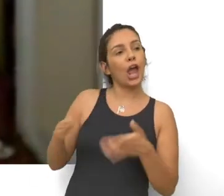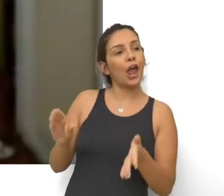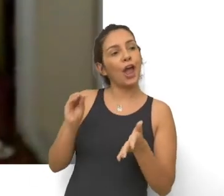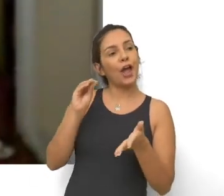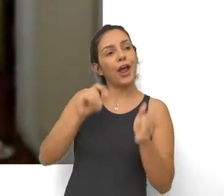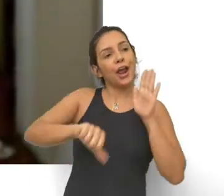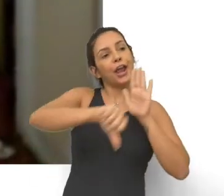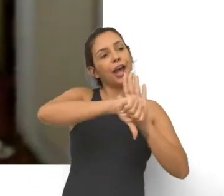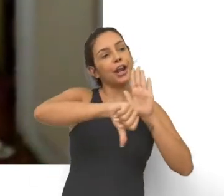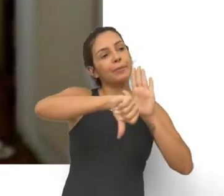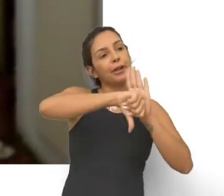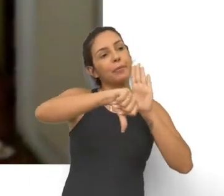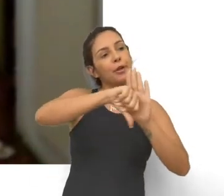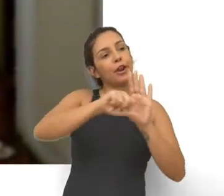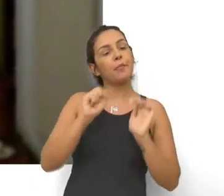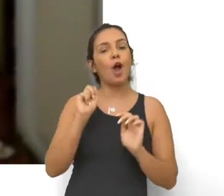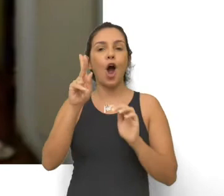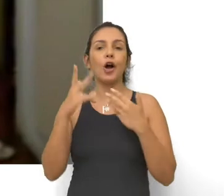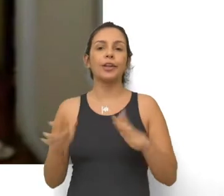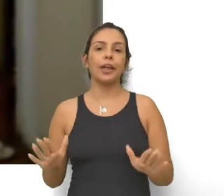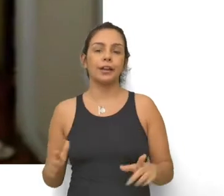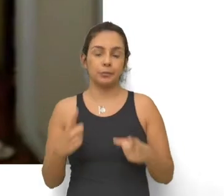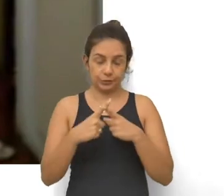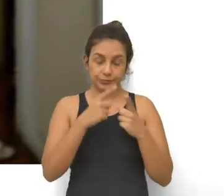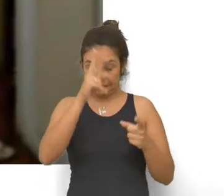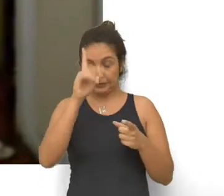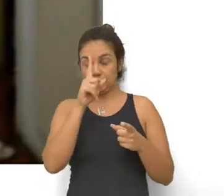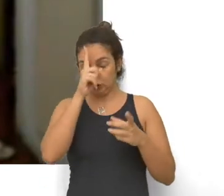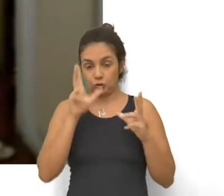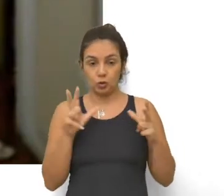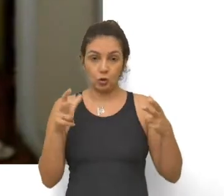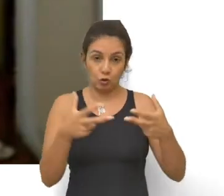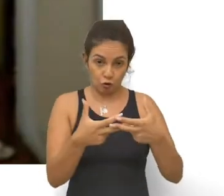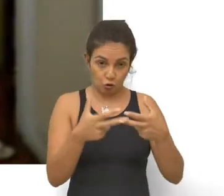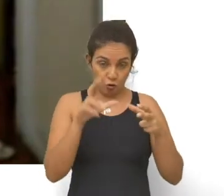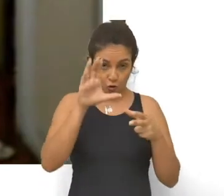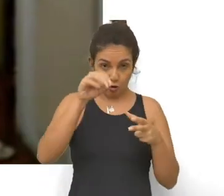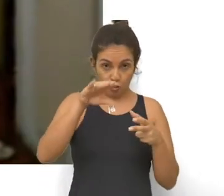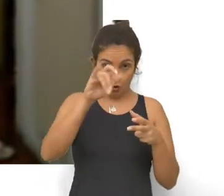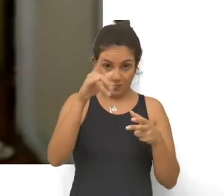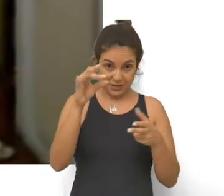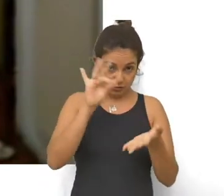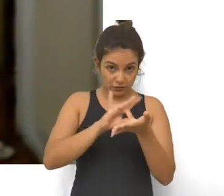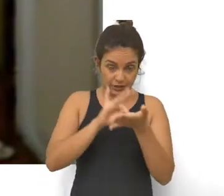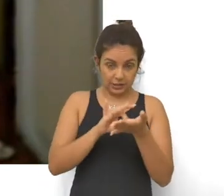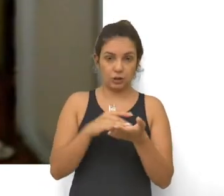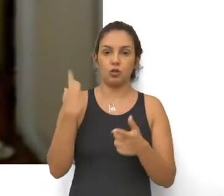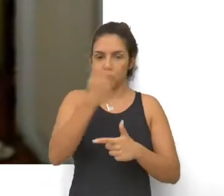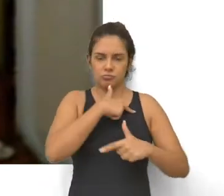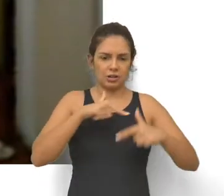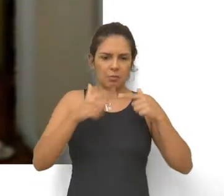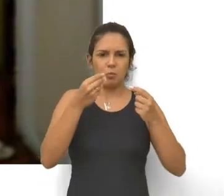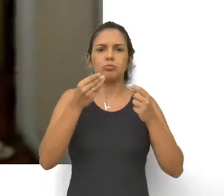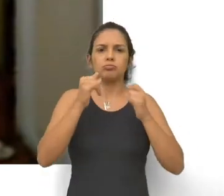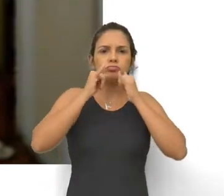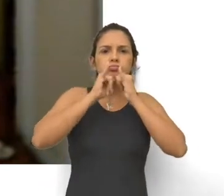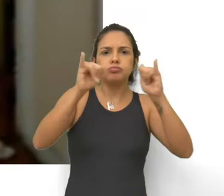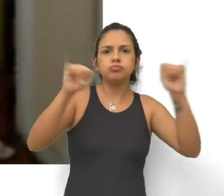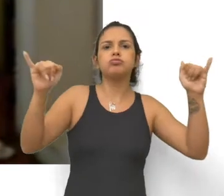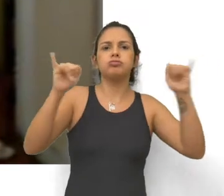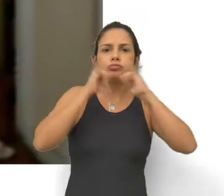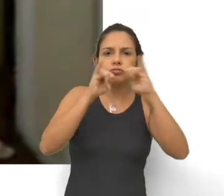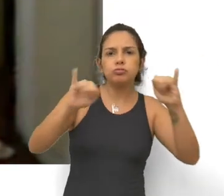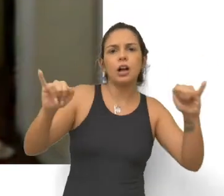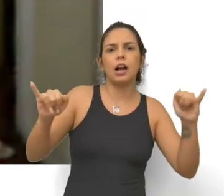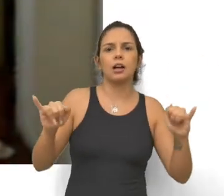Anistia para os dois lados. Bom, criou essa comissão da verdade. Nossos trabalhos foram muito divulgados. Até a